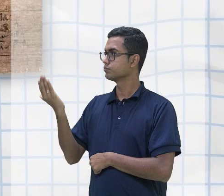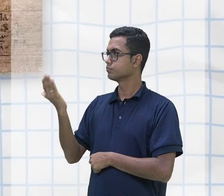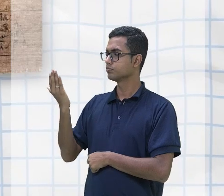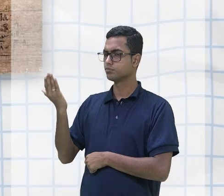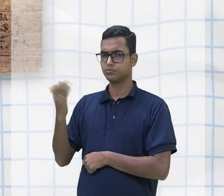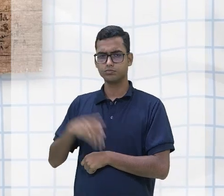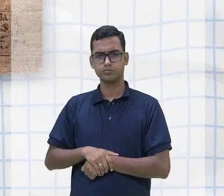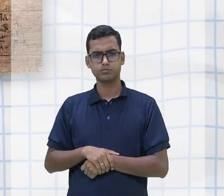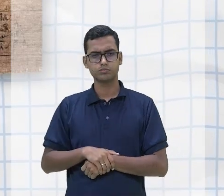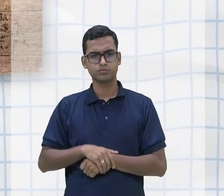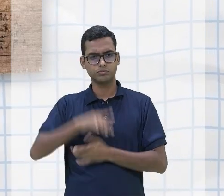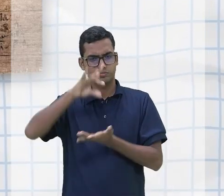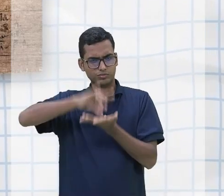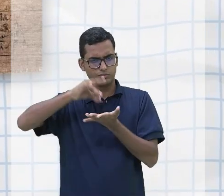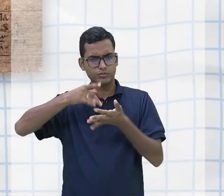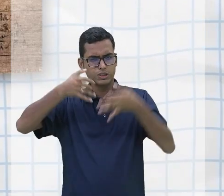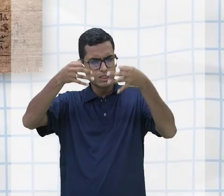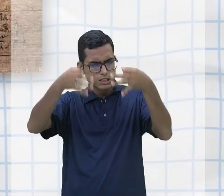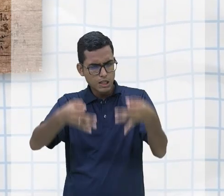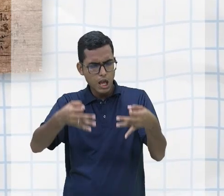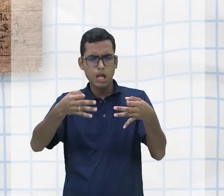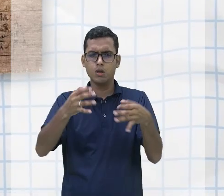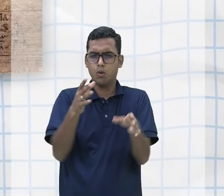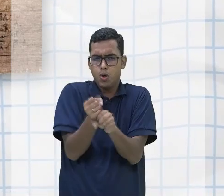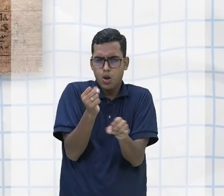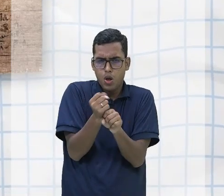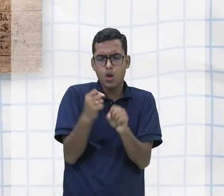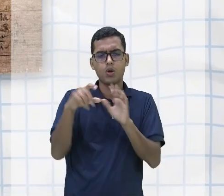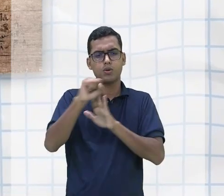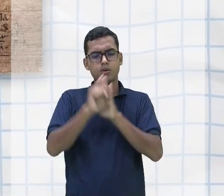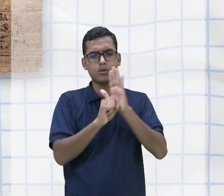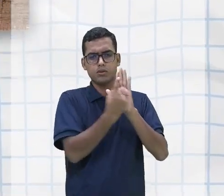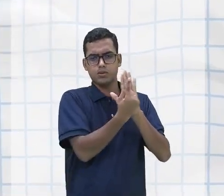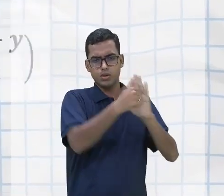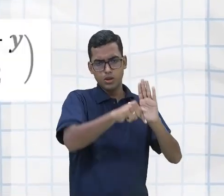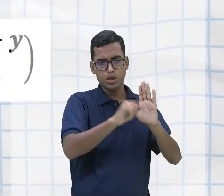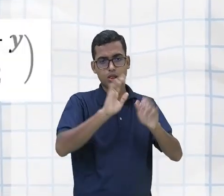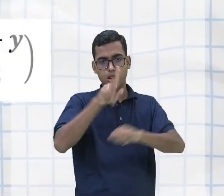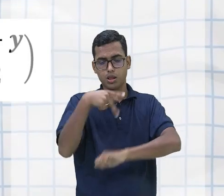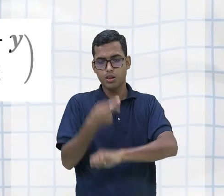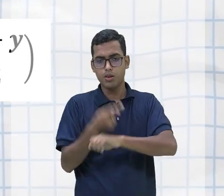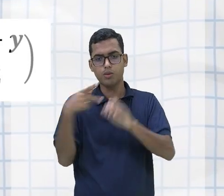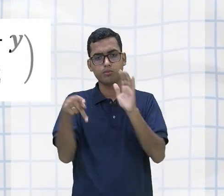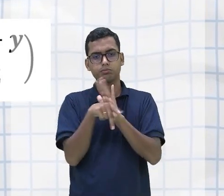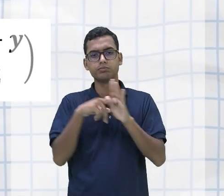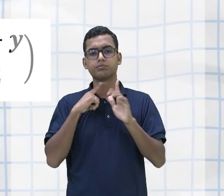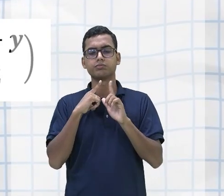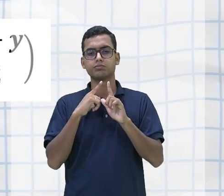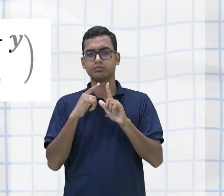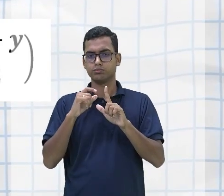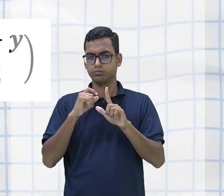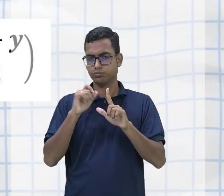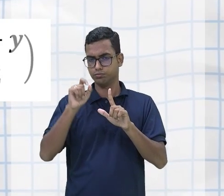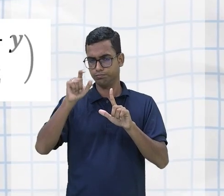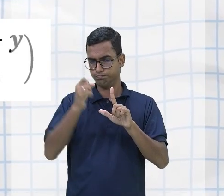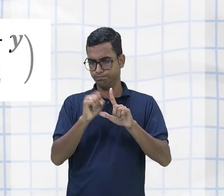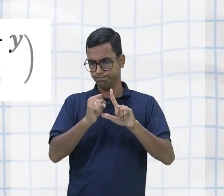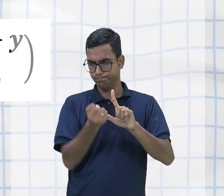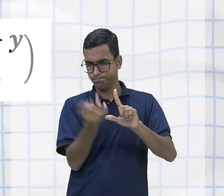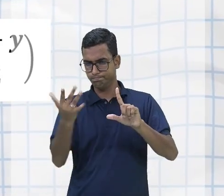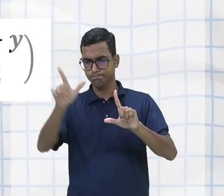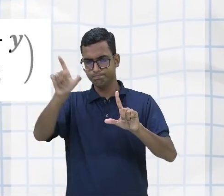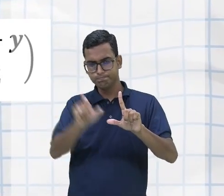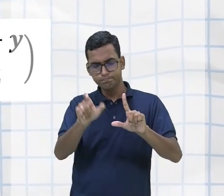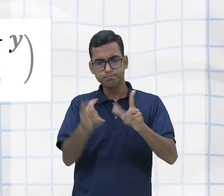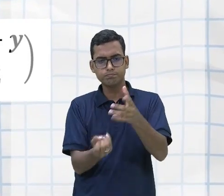precisão para as exigências do século XVII, e a invenção dos logaritmos veio substituir com enorme vantagem as fórmulas